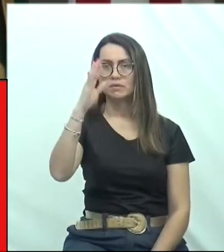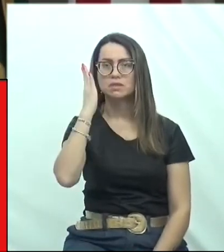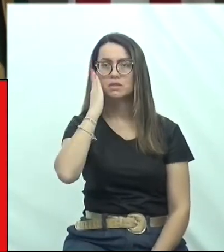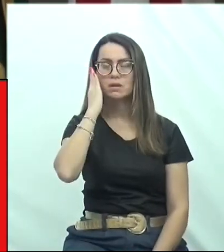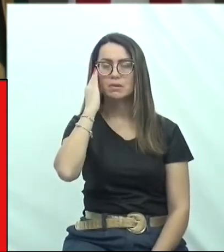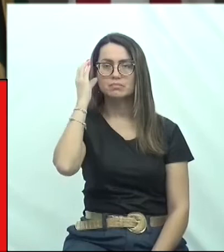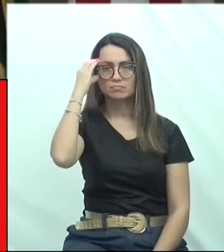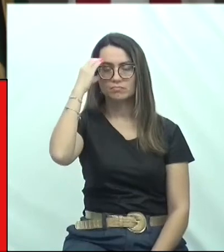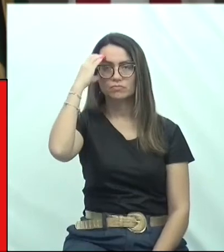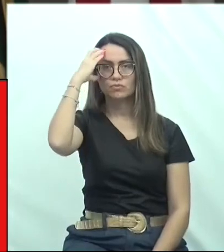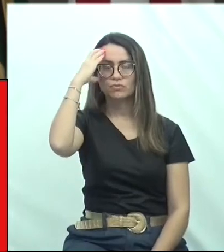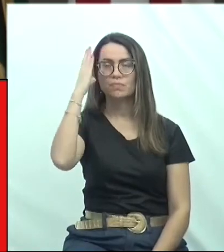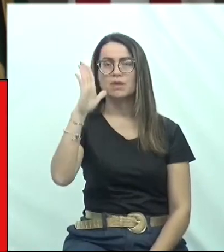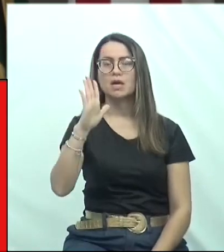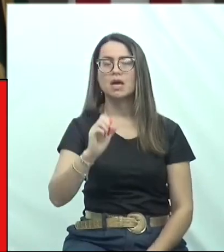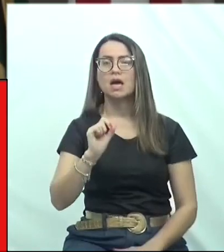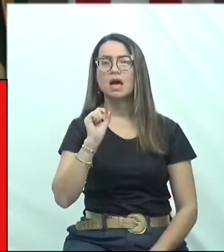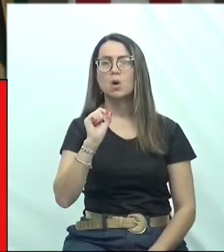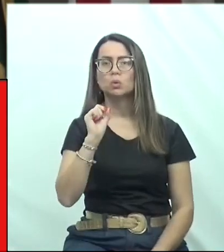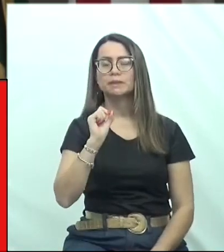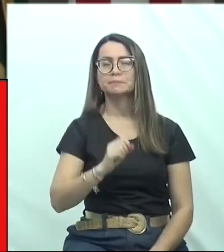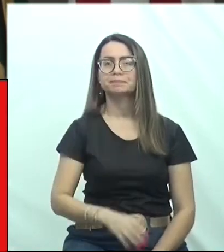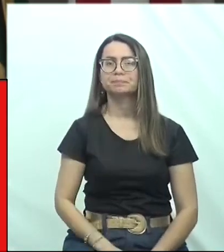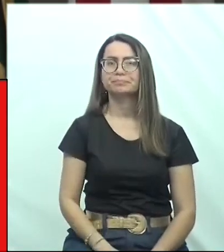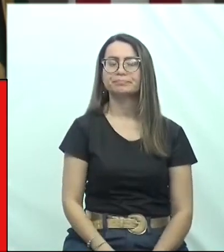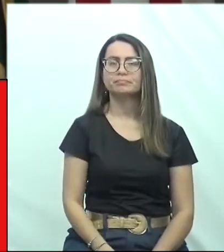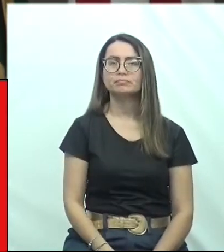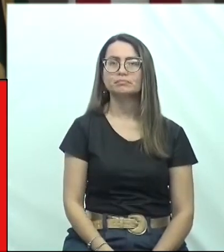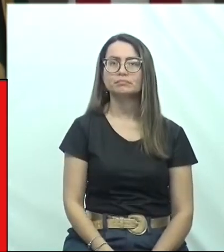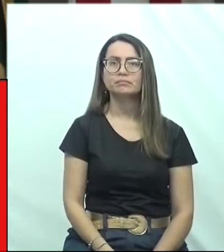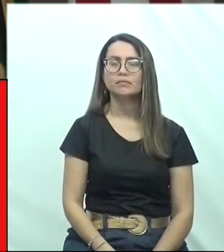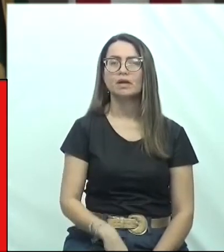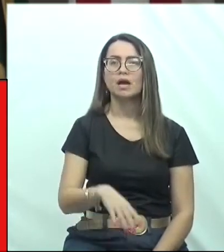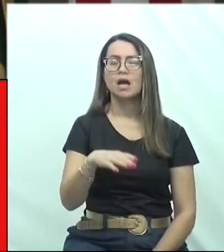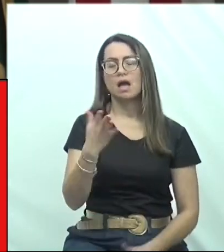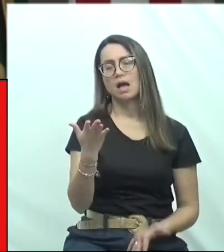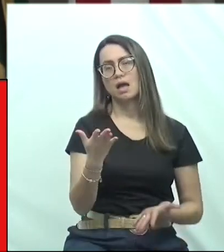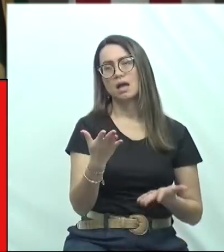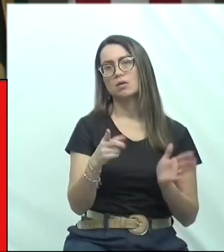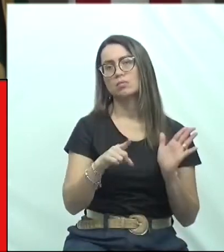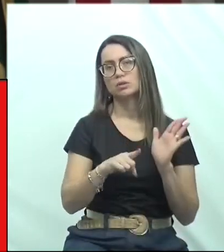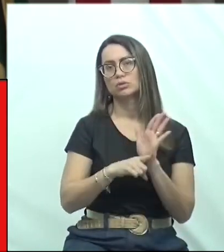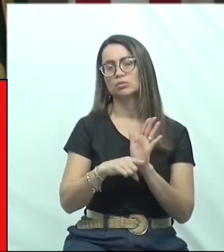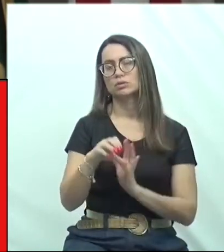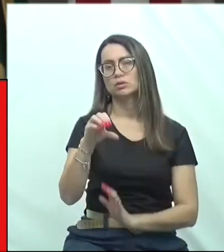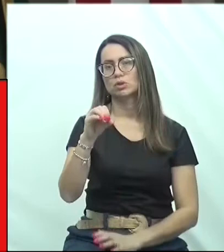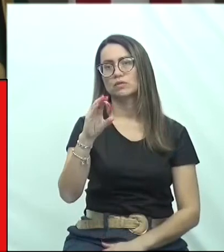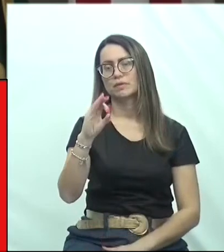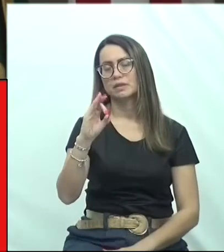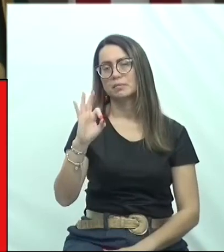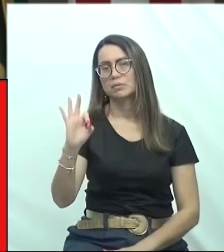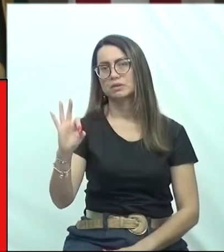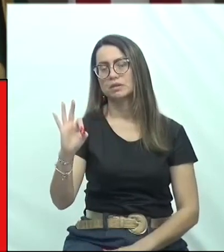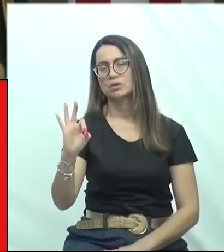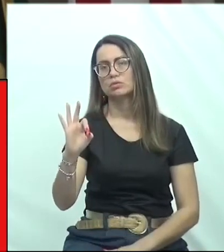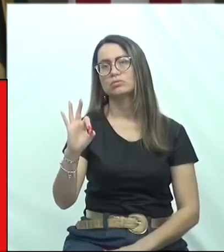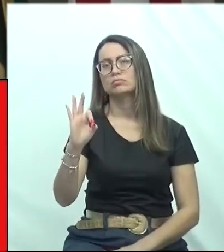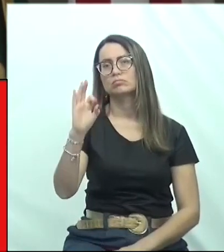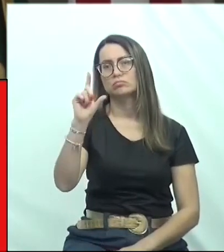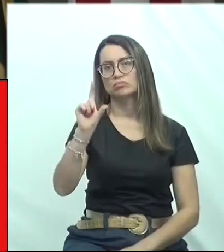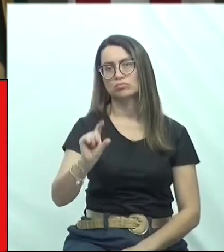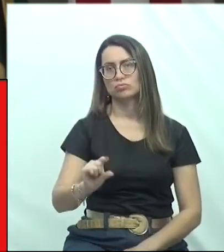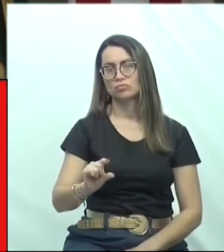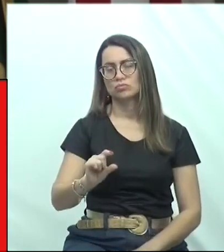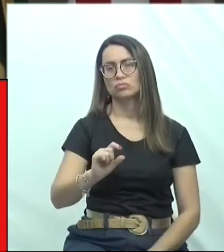o refis que foi feito o ano passado, ele deu 90% de desconto sobre a dívida, o juro, né,